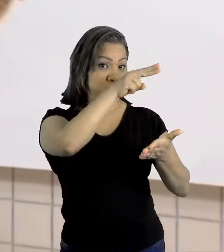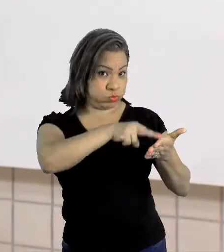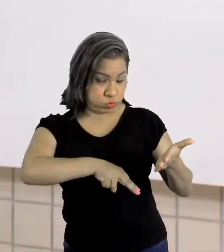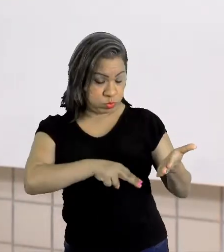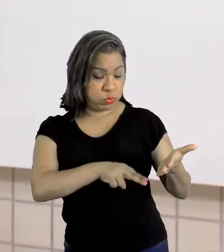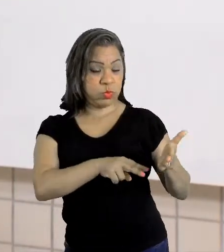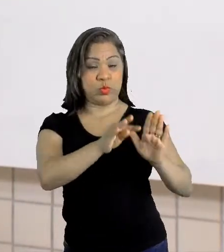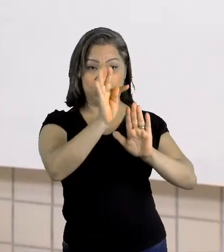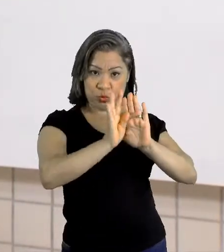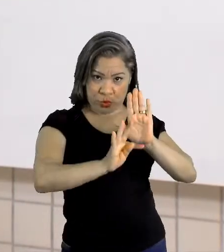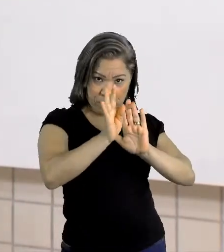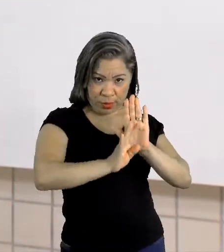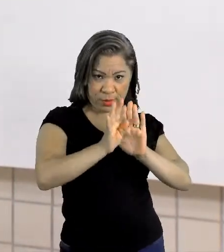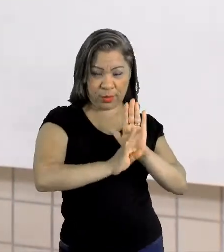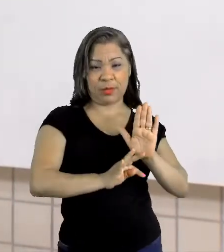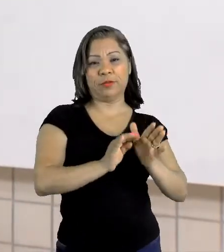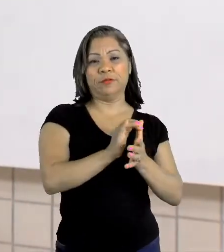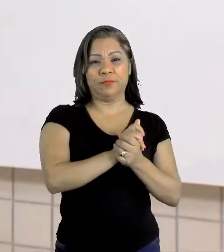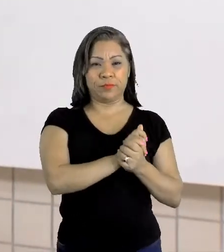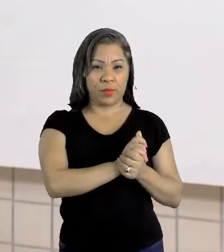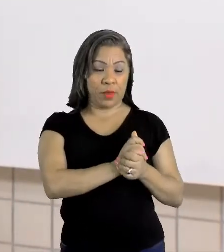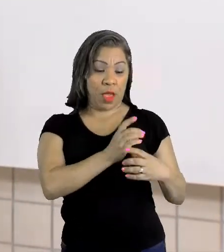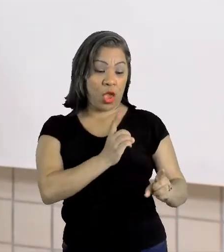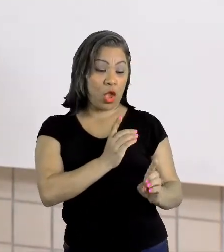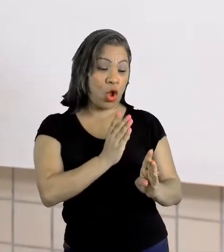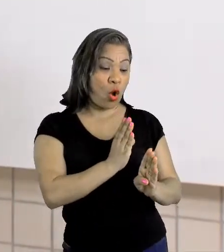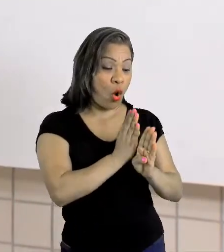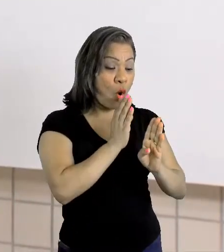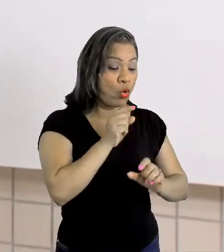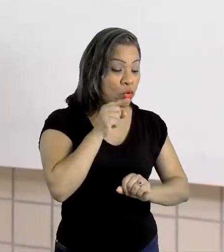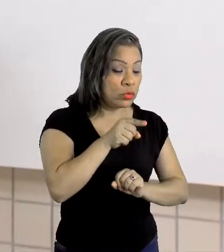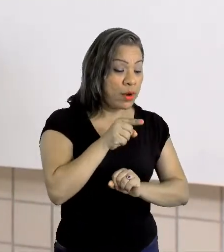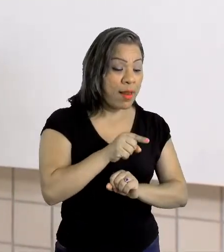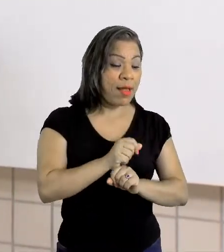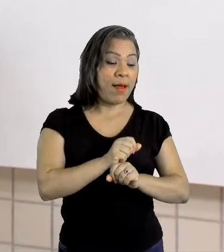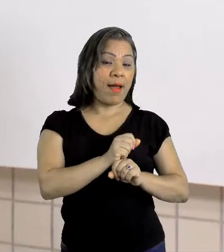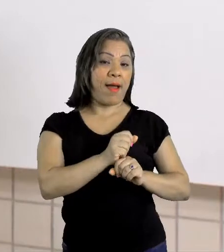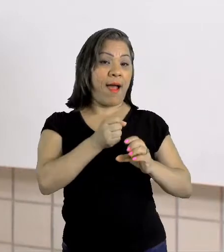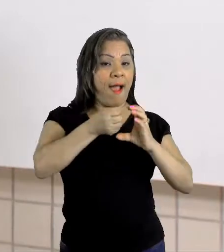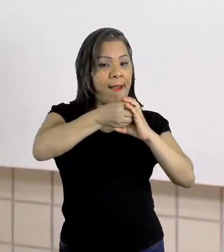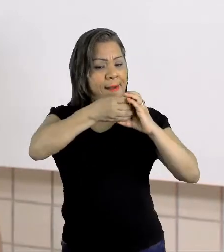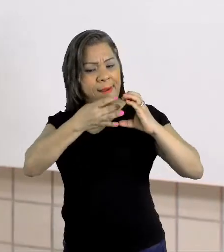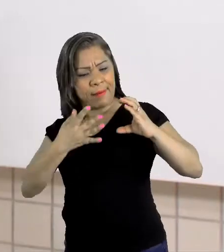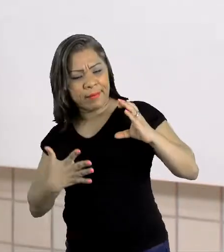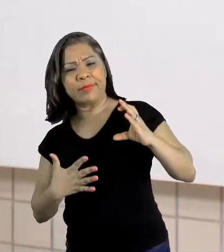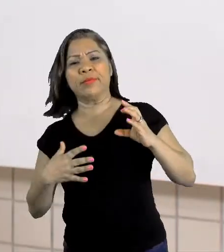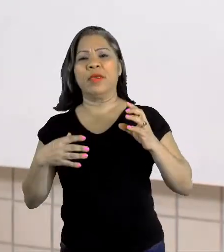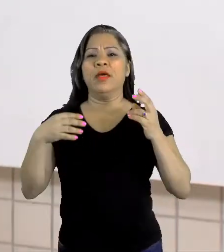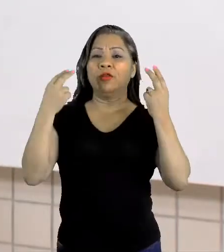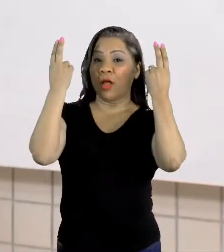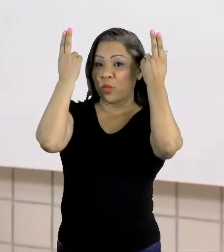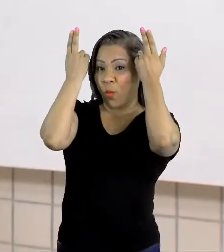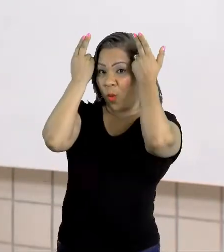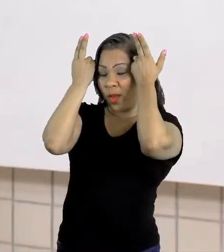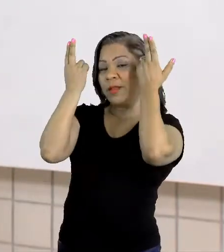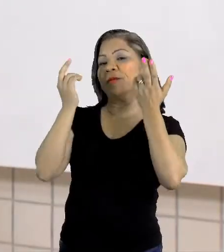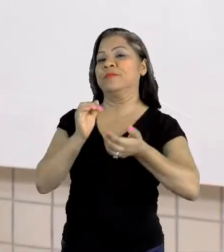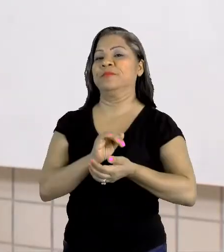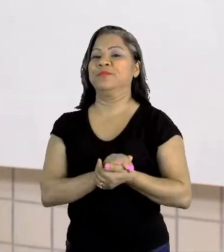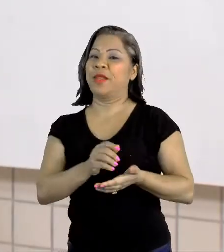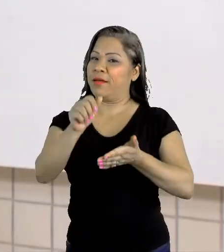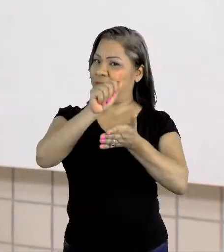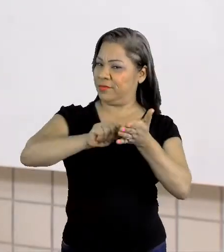aonde está fazendo a descrição dele, do coelho, e colocar e escrever aí na